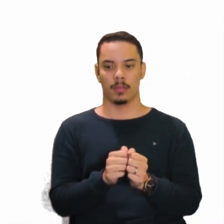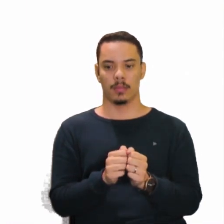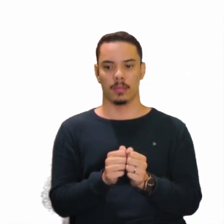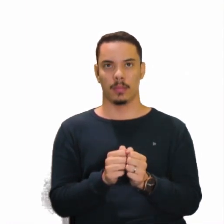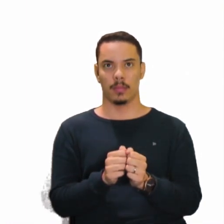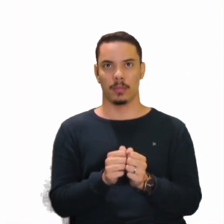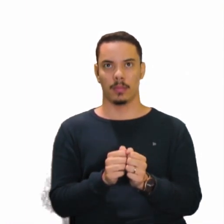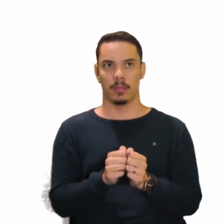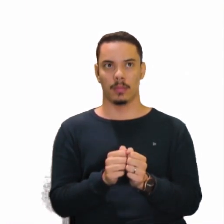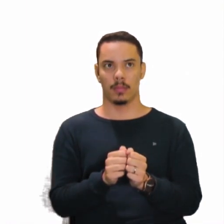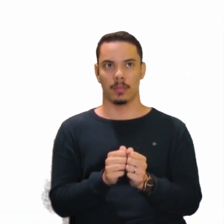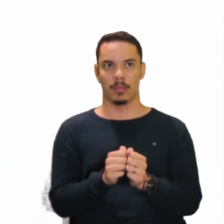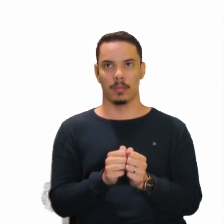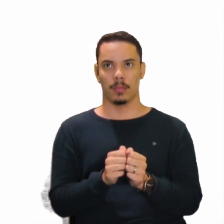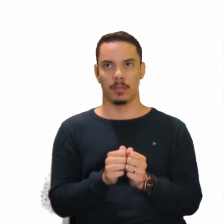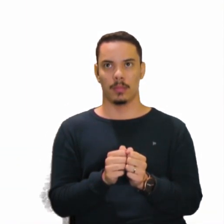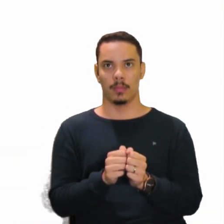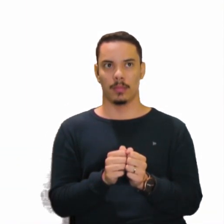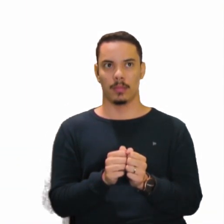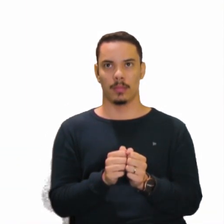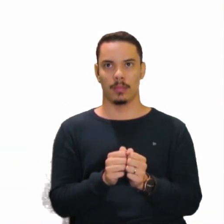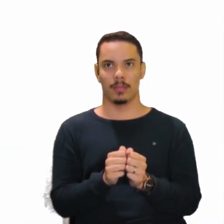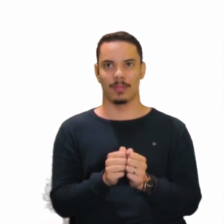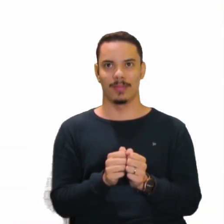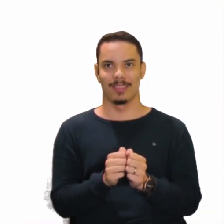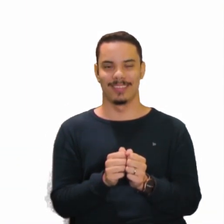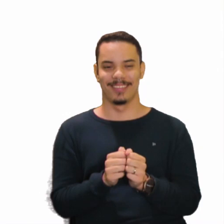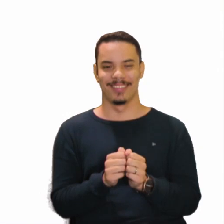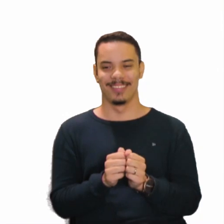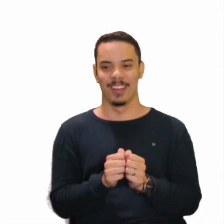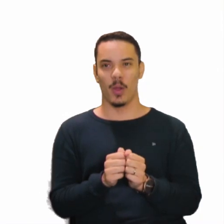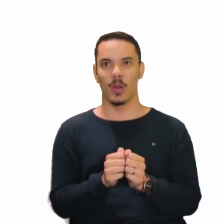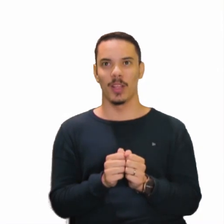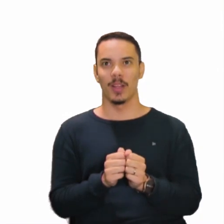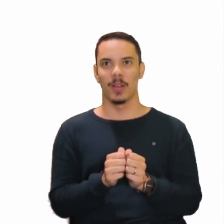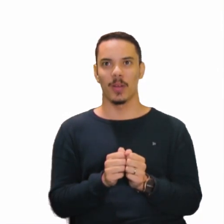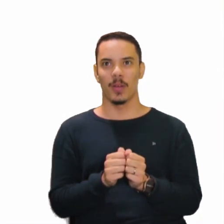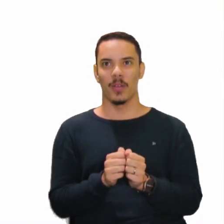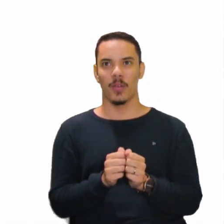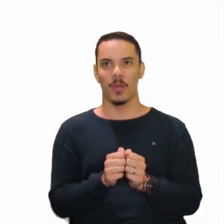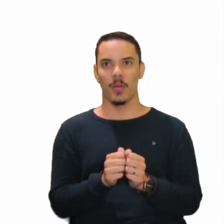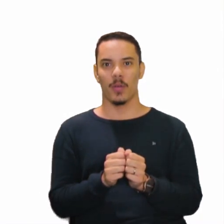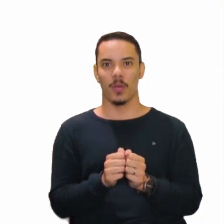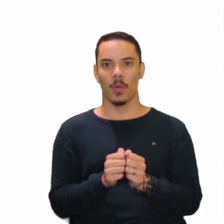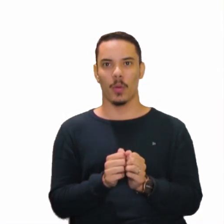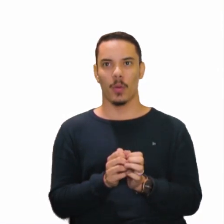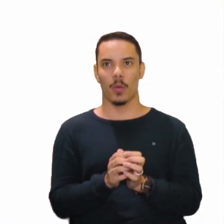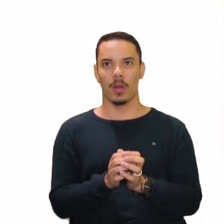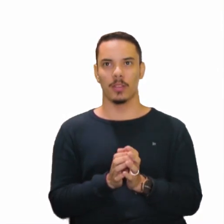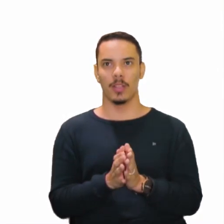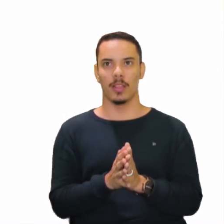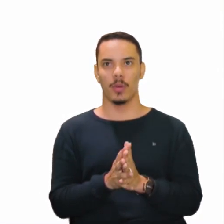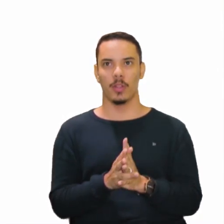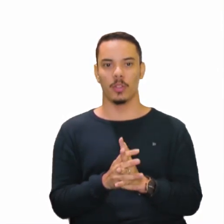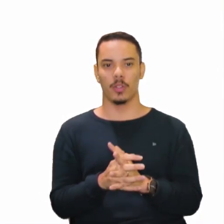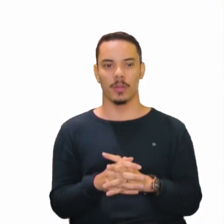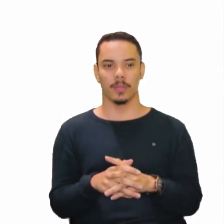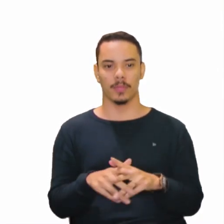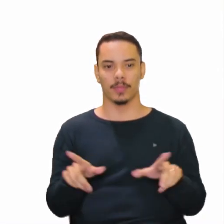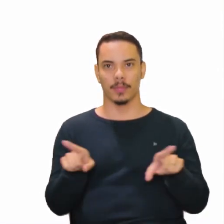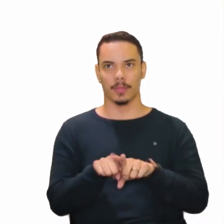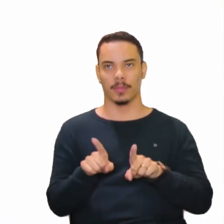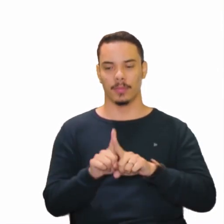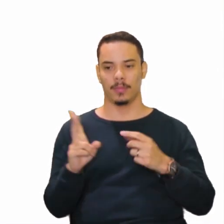agora. Beleza. Muito bem. Temos também esse mesmo verbo no tempo futuro do presente, onde